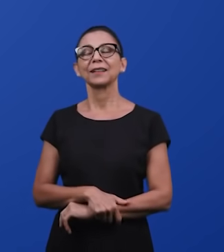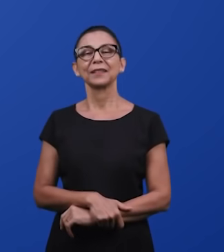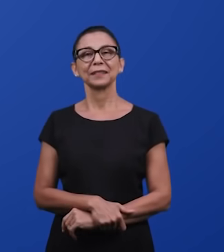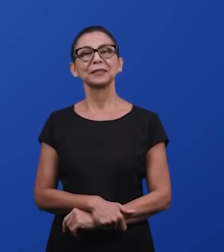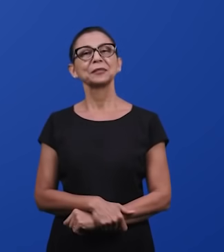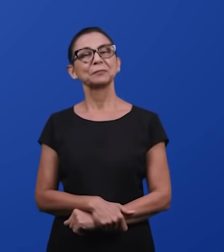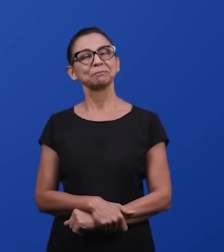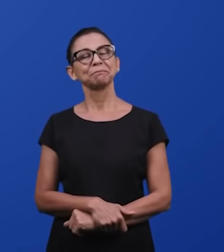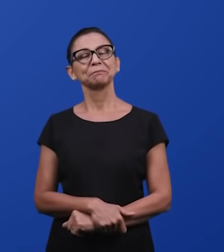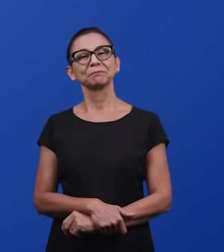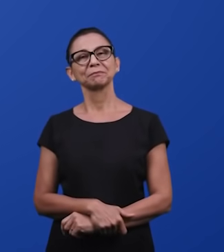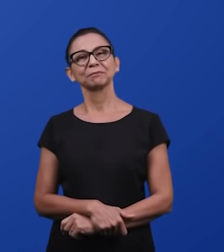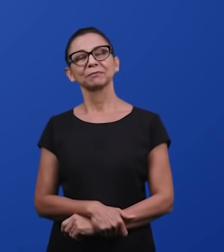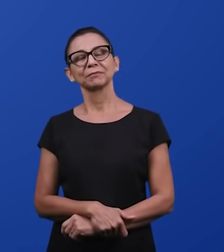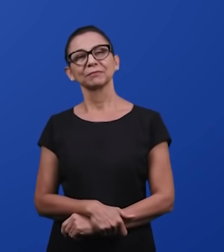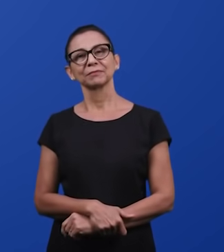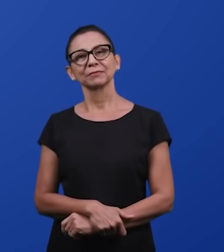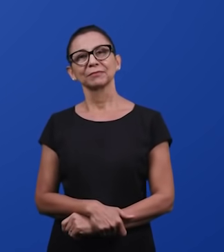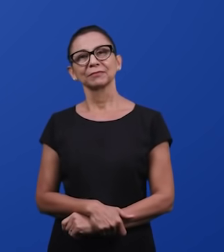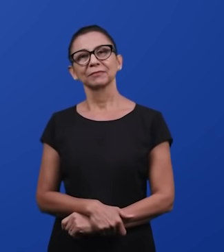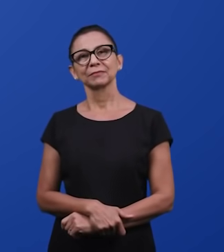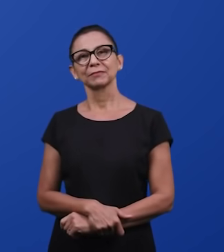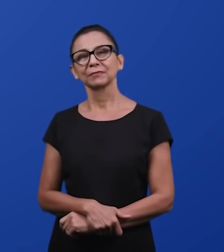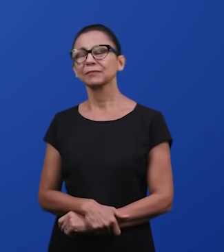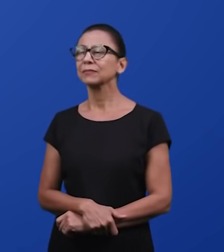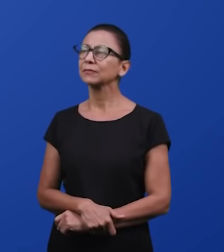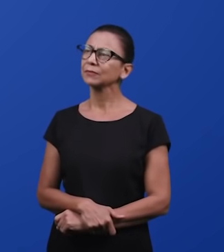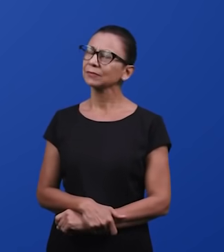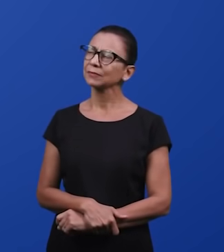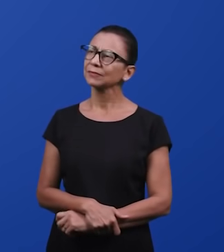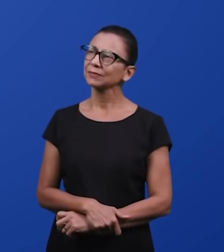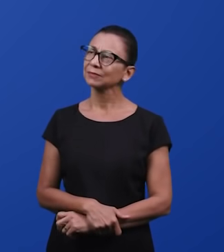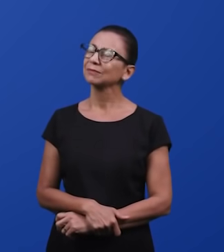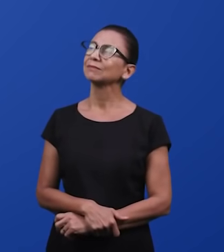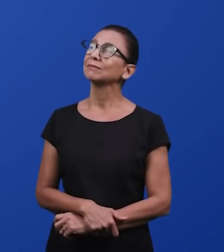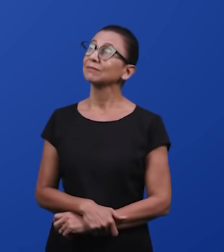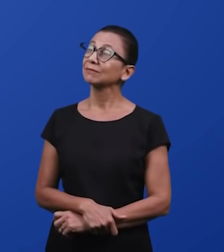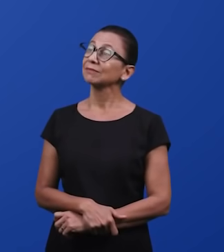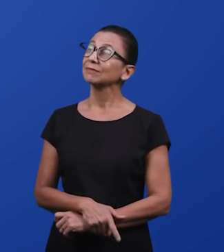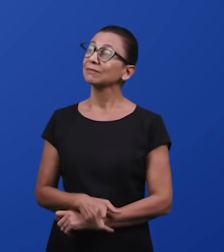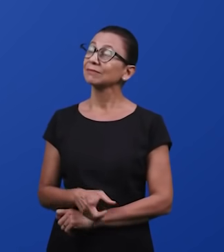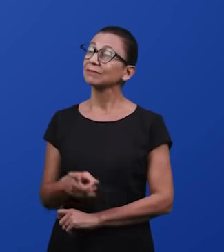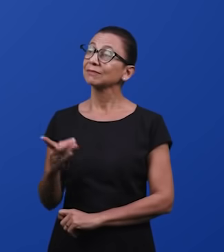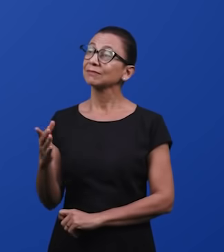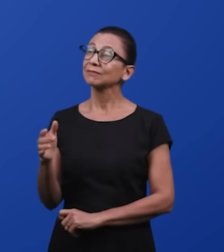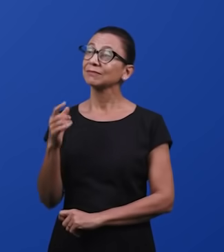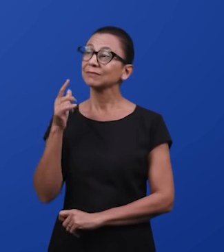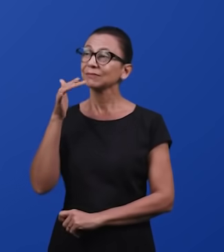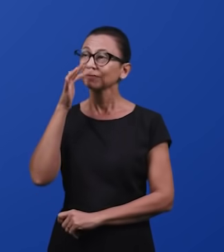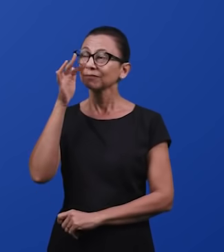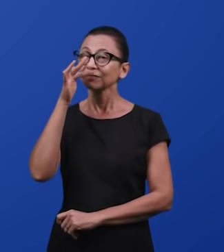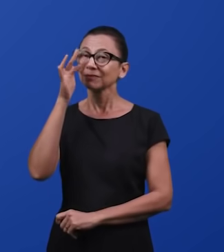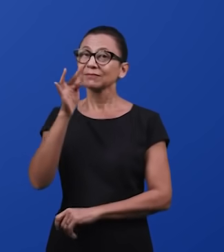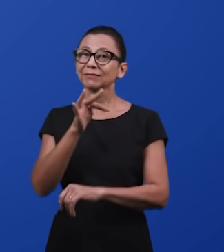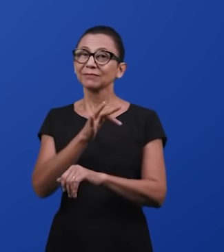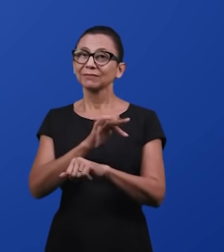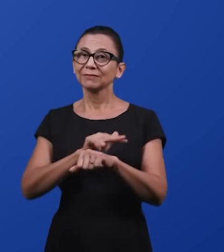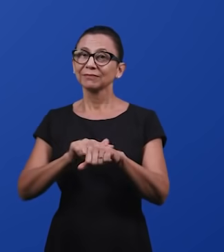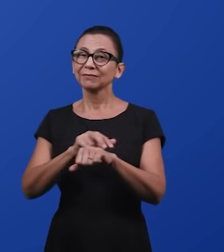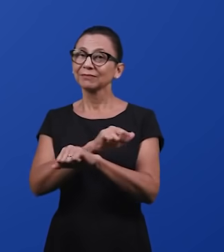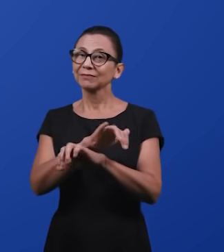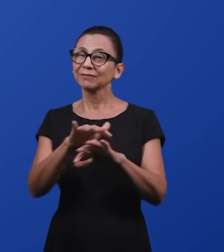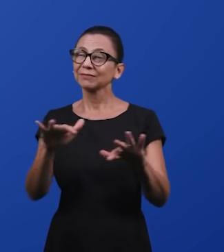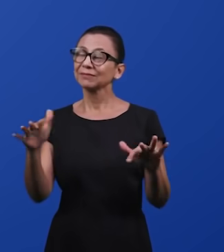é a igreja central de Apucarana. O templo ali visto do lado de fora, o pátio de entrada ali, o jardim, que coisa